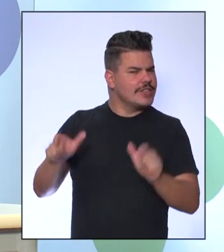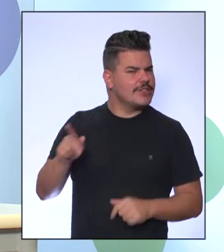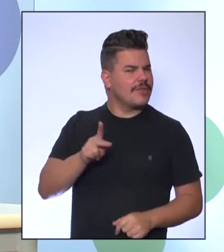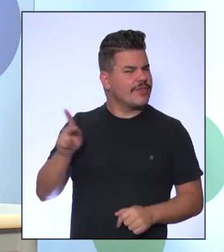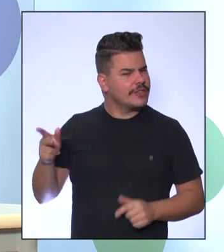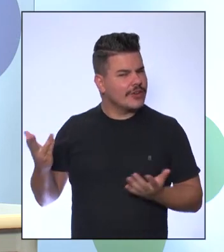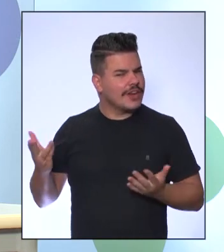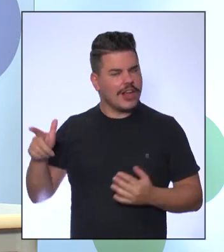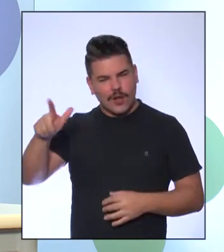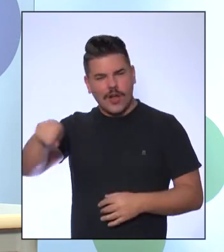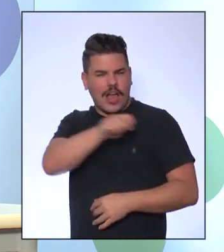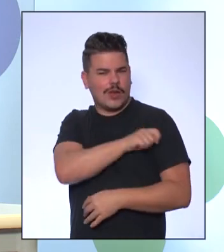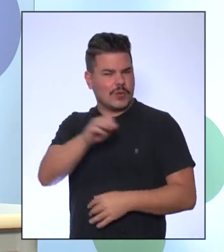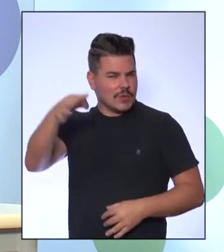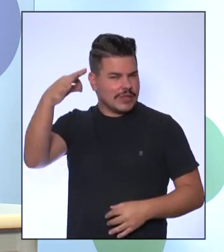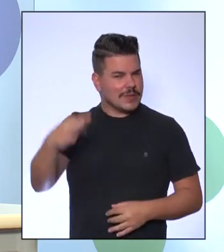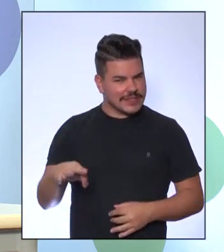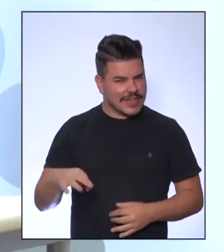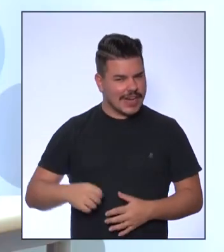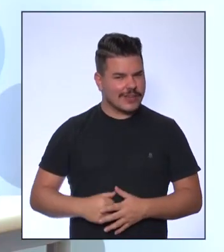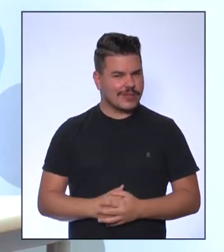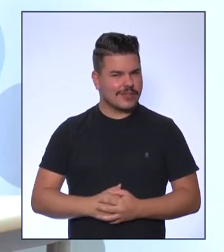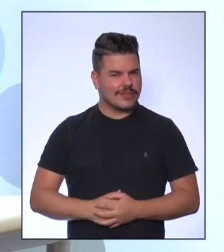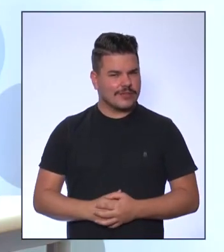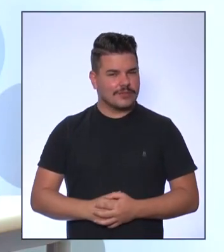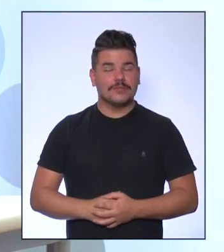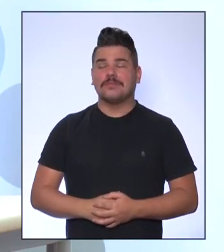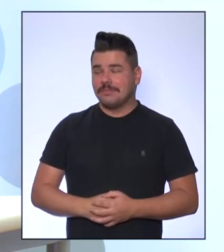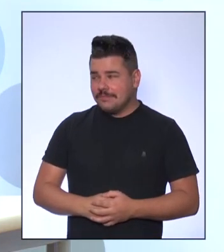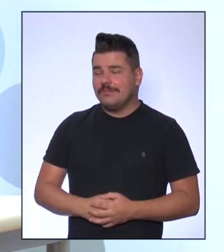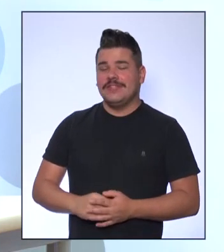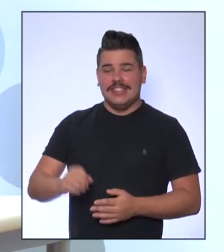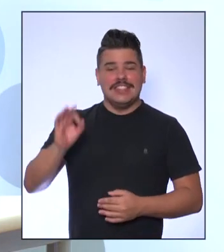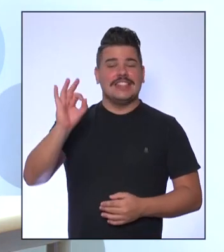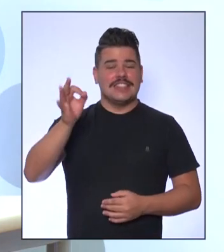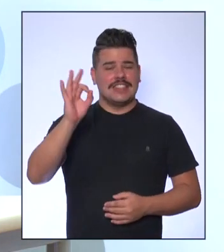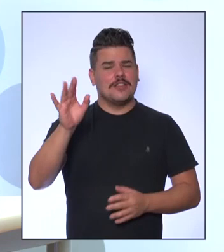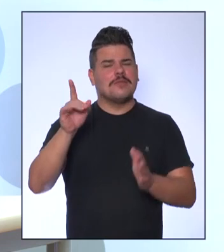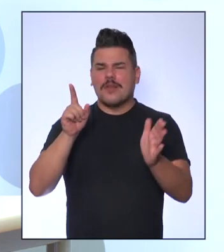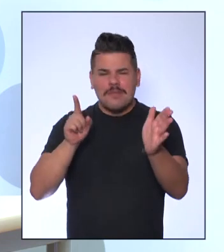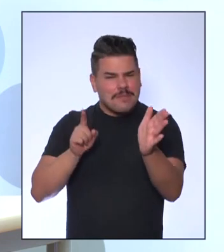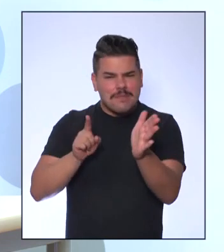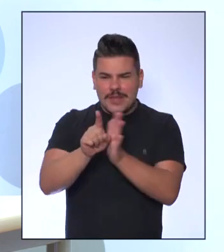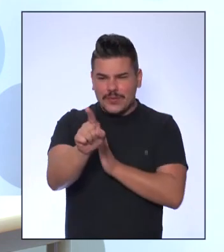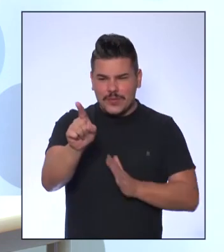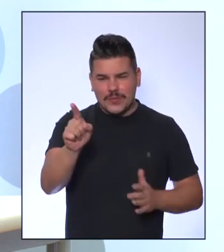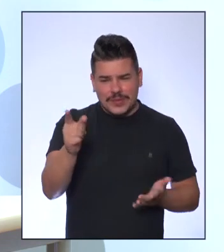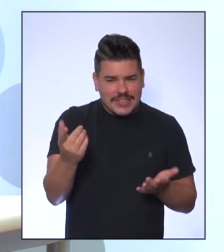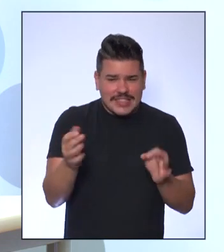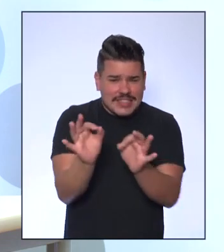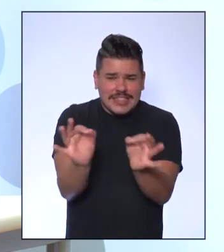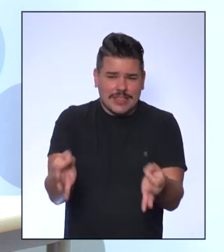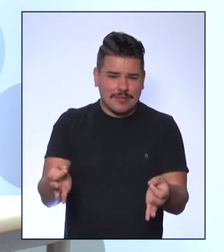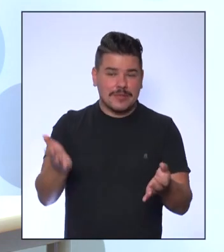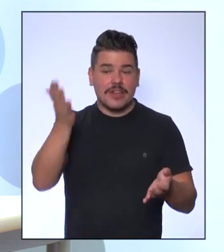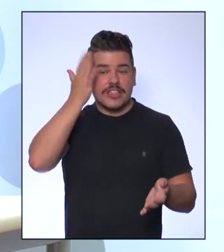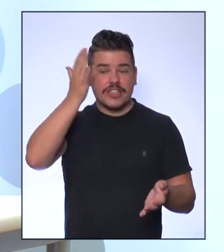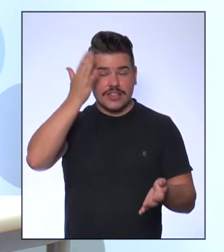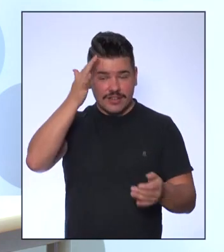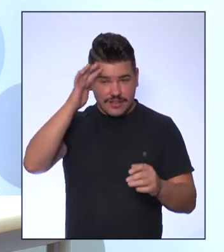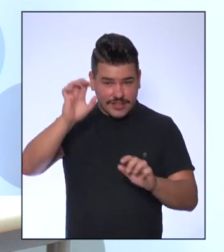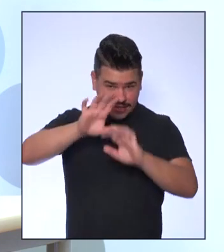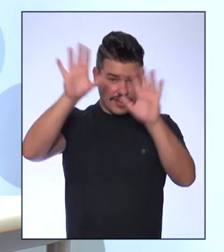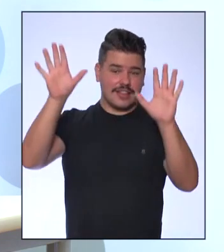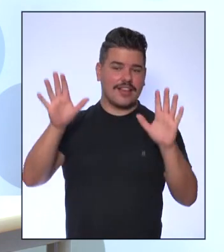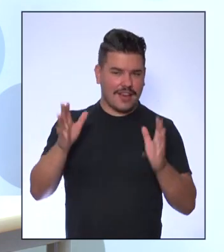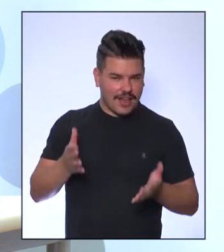Nossos alunos estão corretos nas suas afirmações? Sim, essa é uma pergunta norteadora que a gente faz para a gente começar um debate